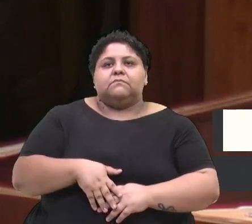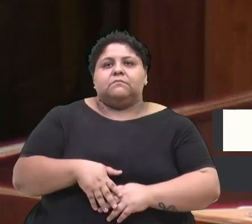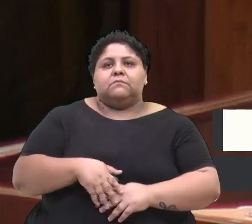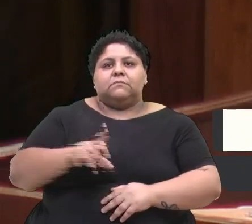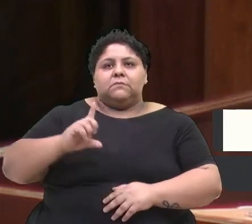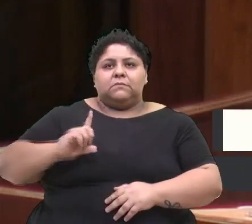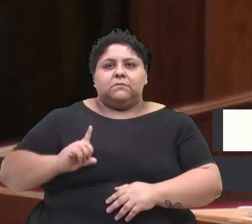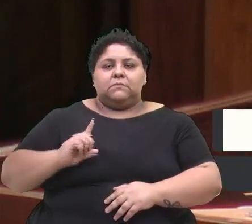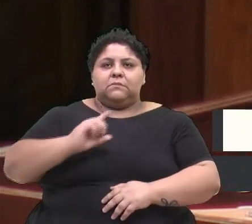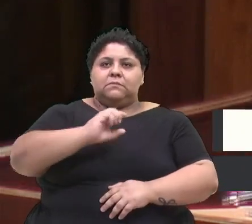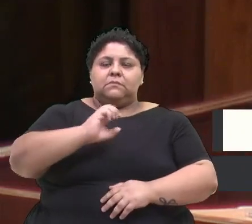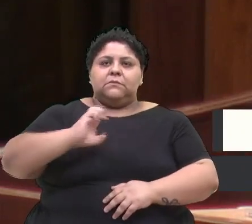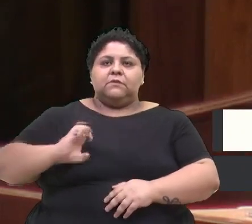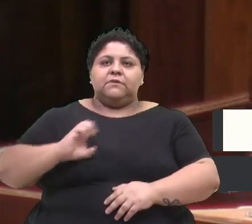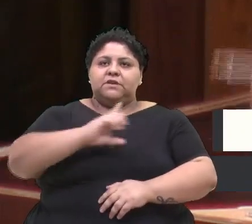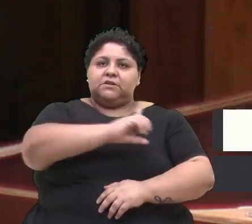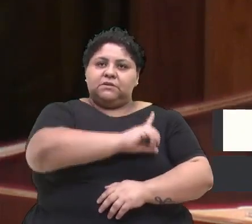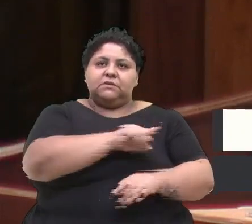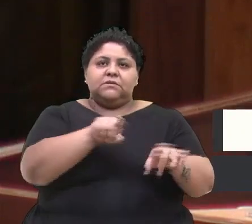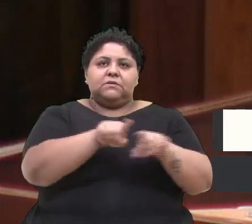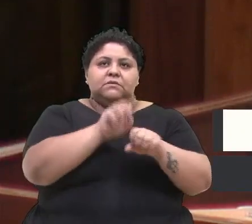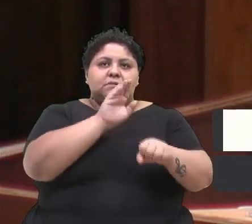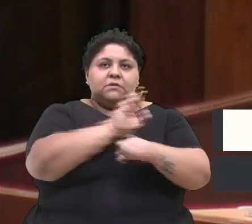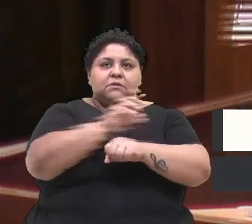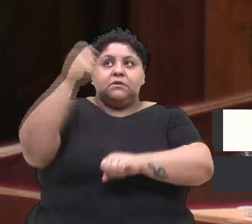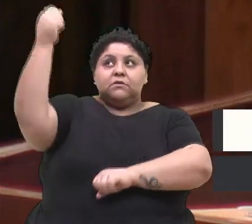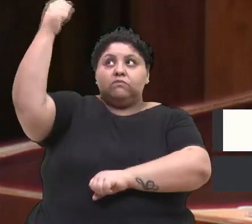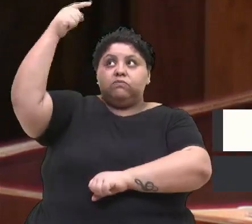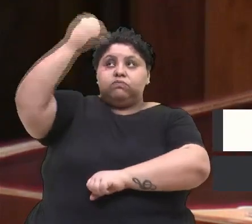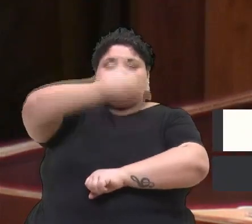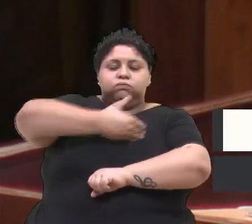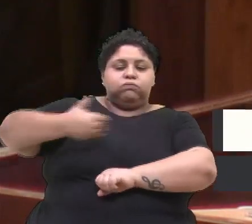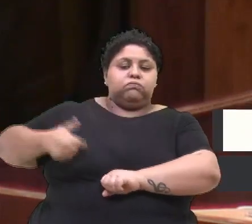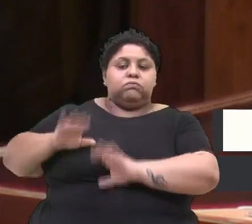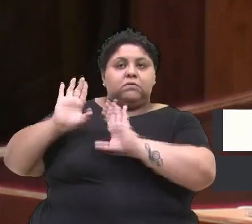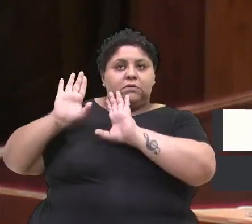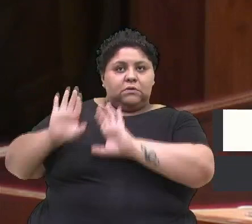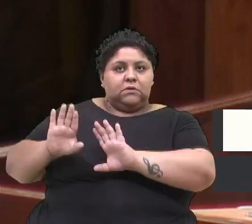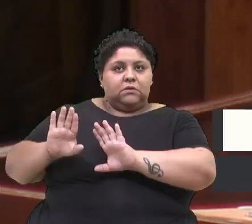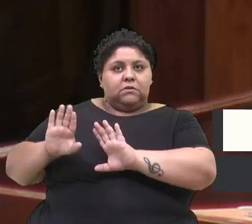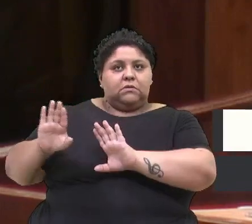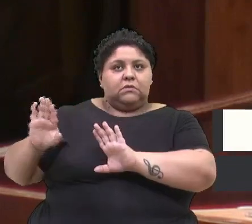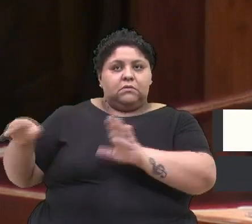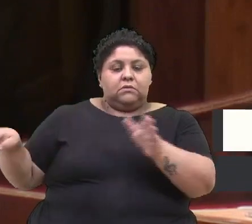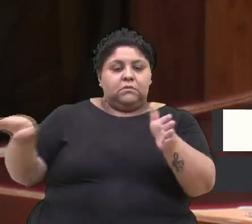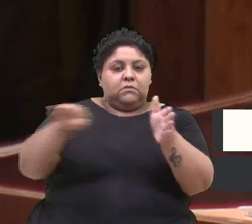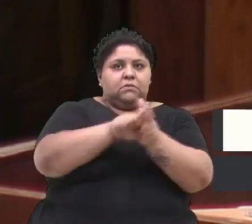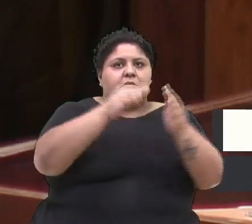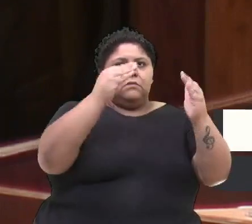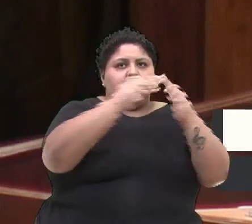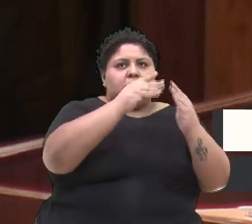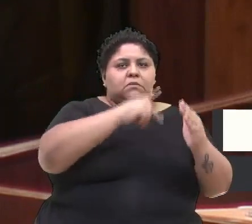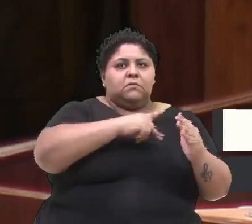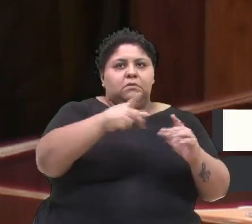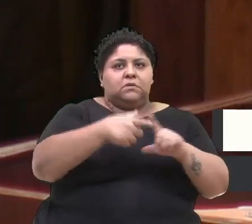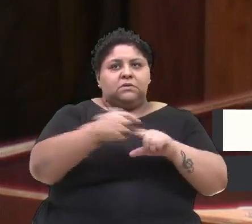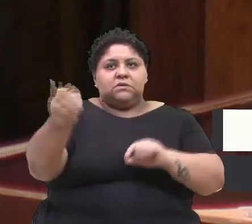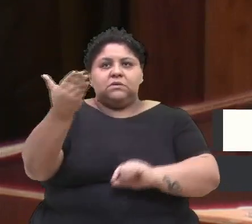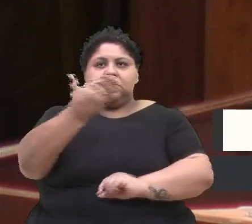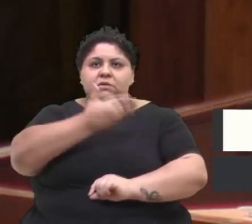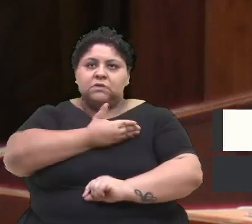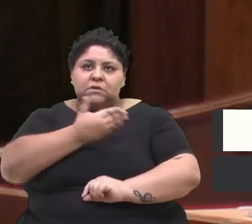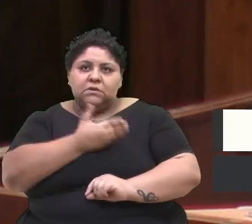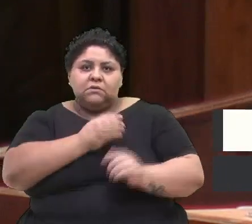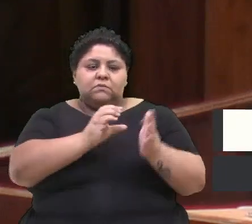está lá ajudando também na iluminação pública. Eu entro nesta casa como presidente e saio com um amigo dos